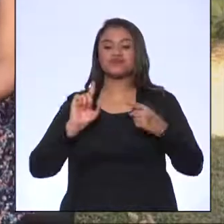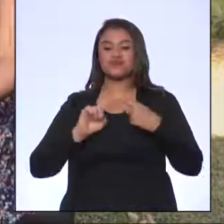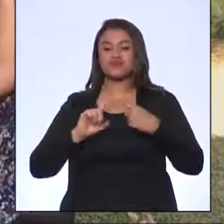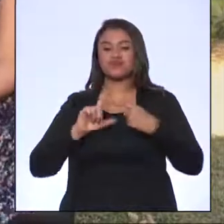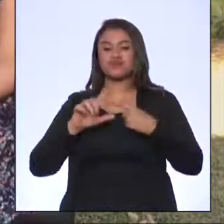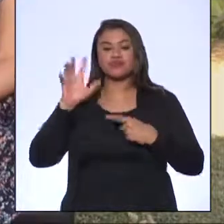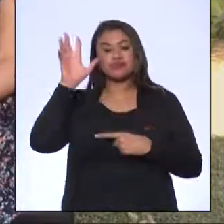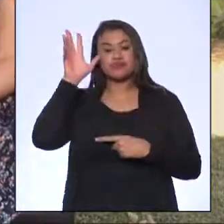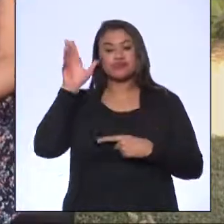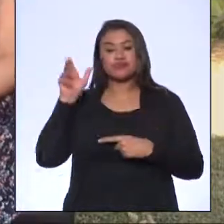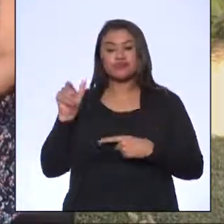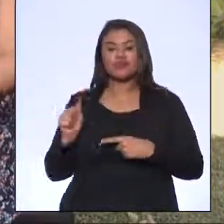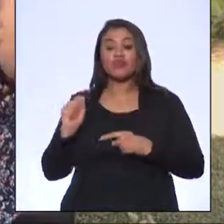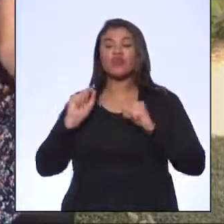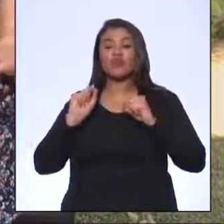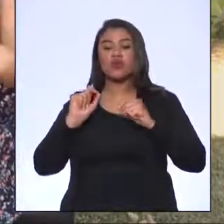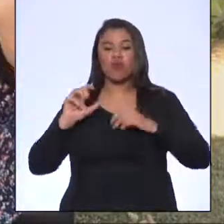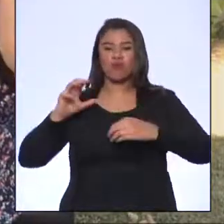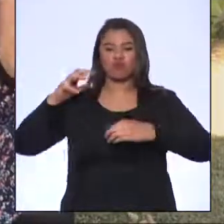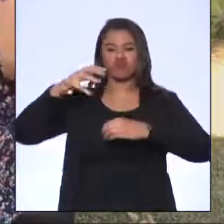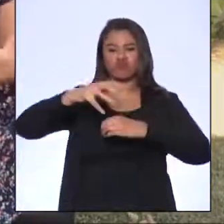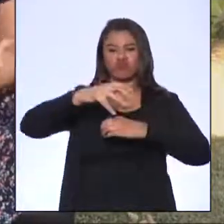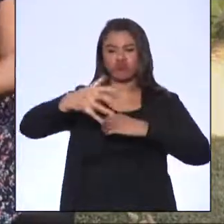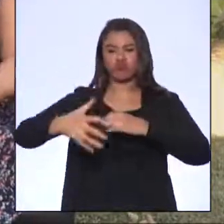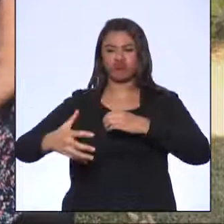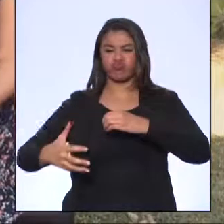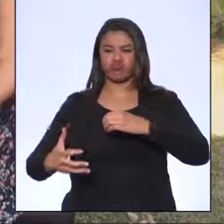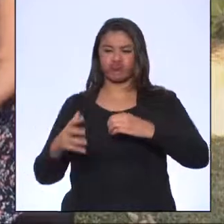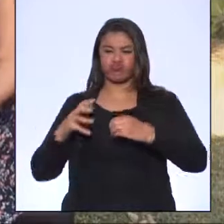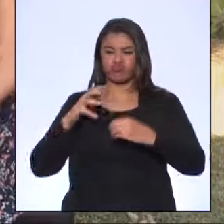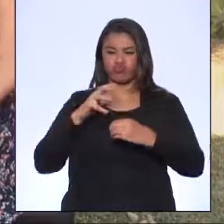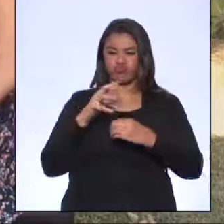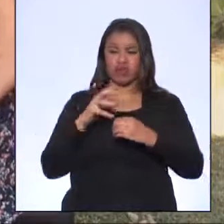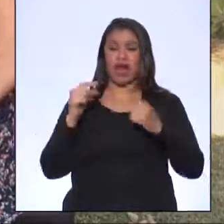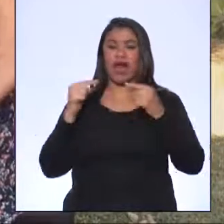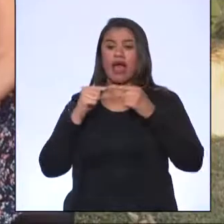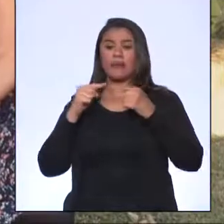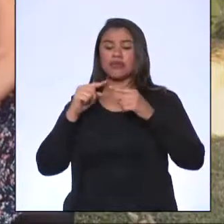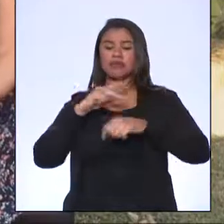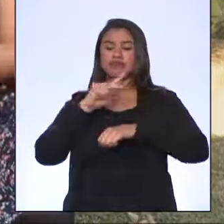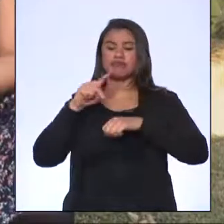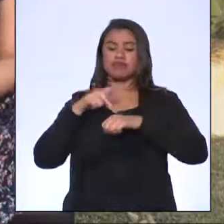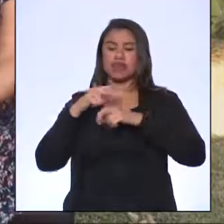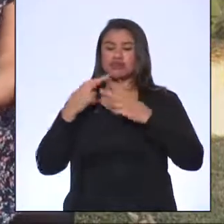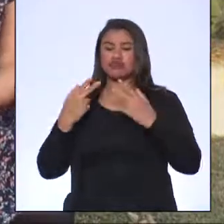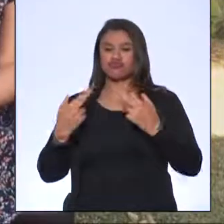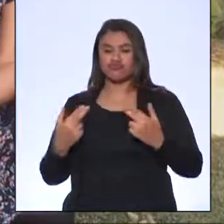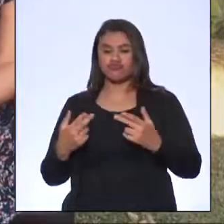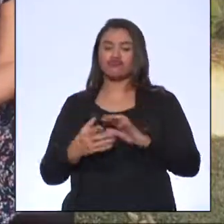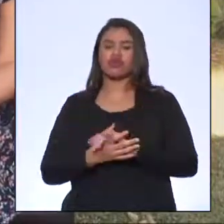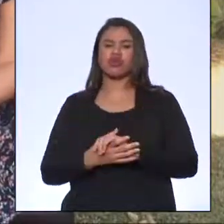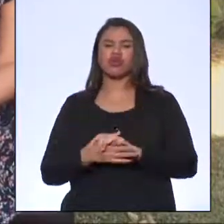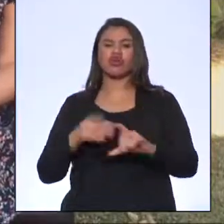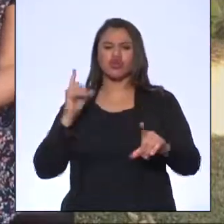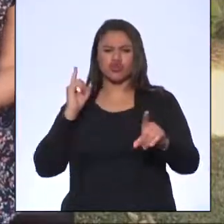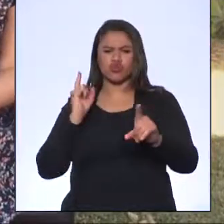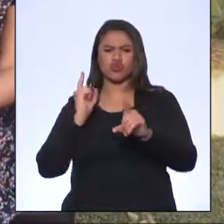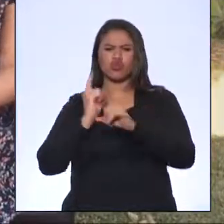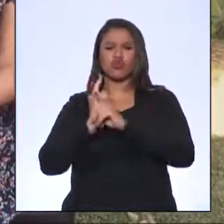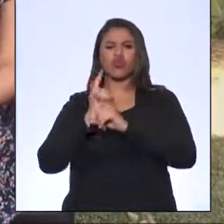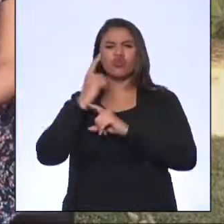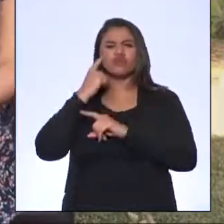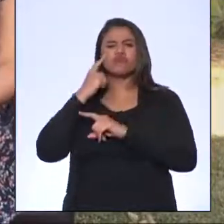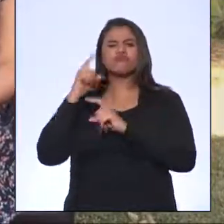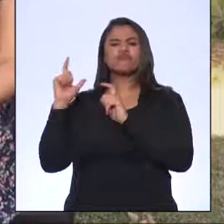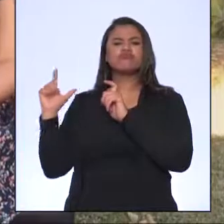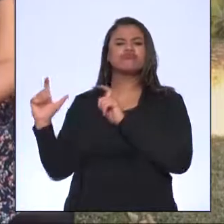a África é um continente formado por diversos países diferentes. E você consegue identificar esse continente